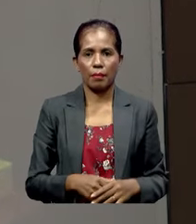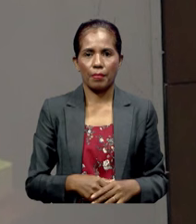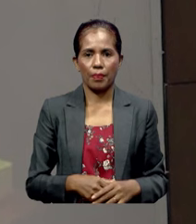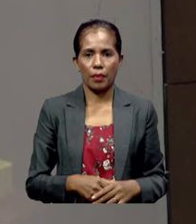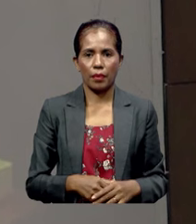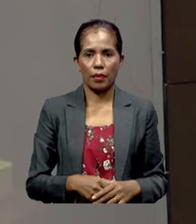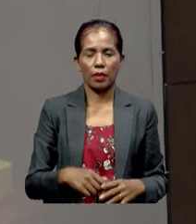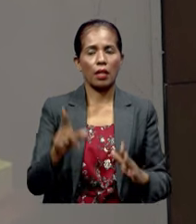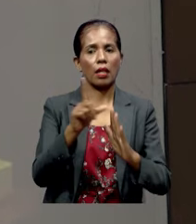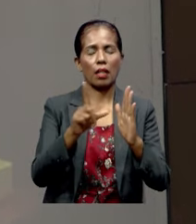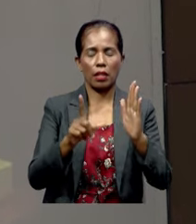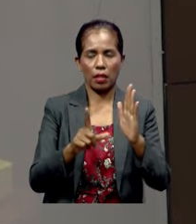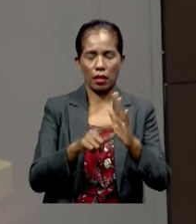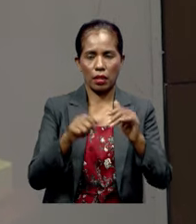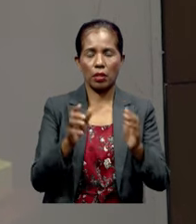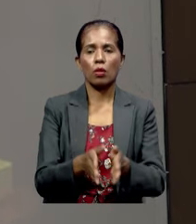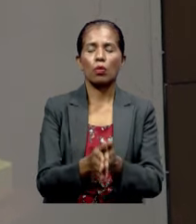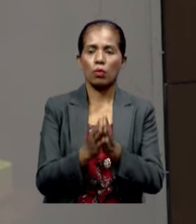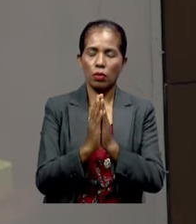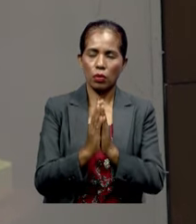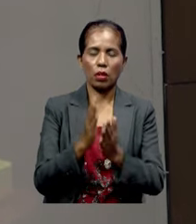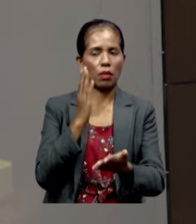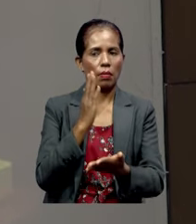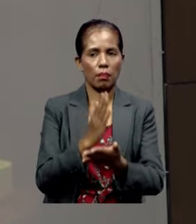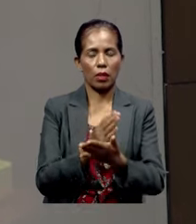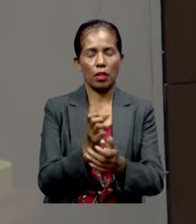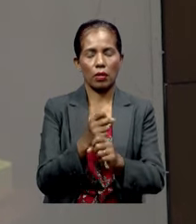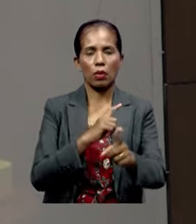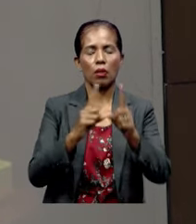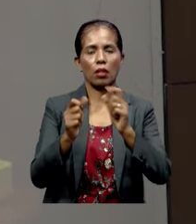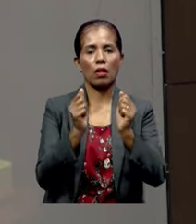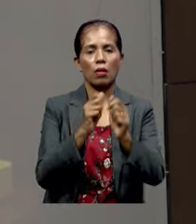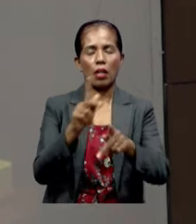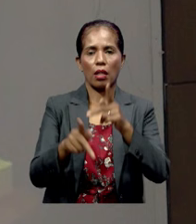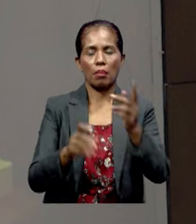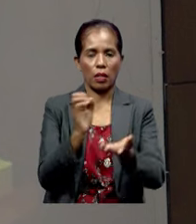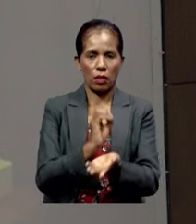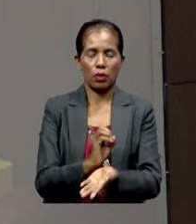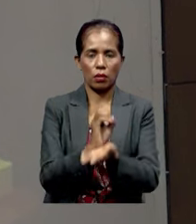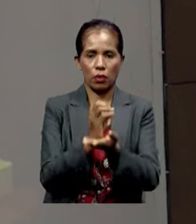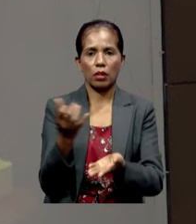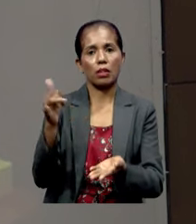Petição, né? Peticionário, será o uso ato suspende para atuar a consulta ao povo é cusi.